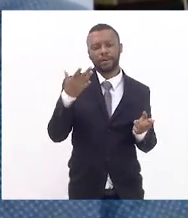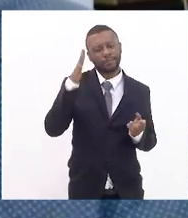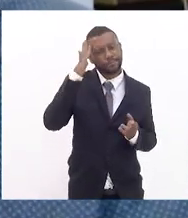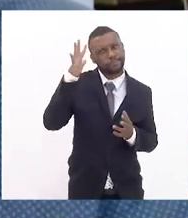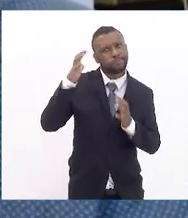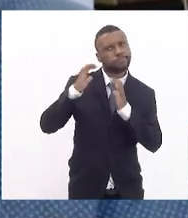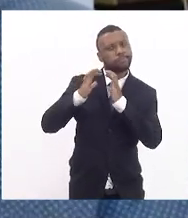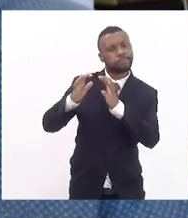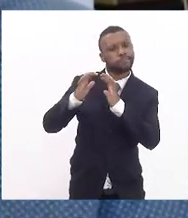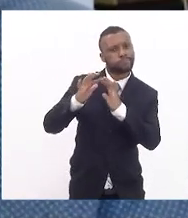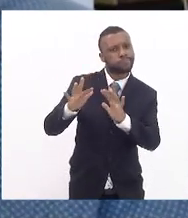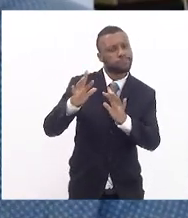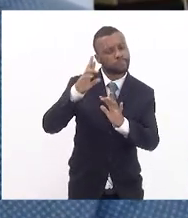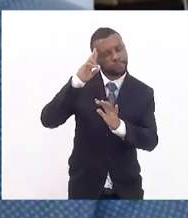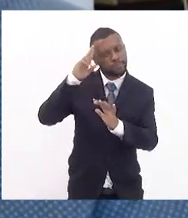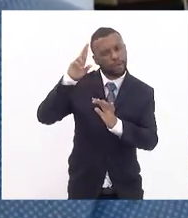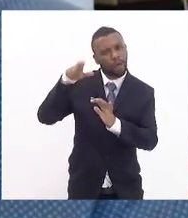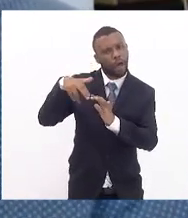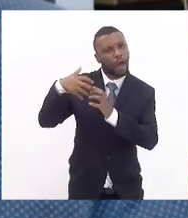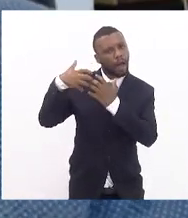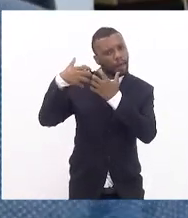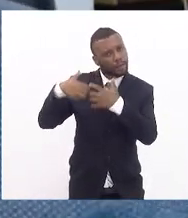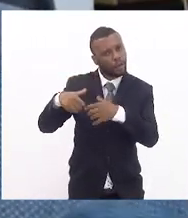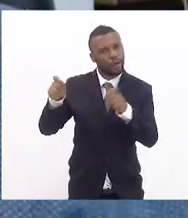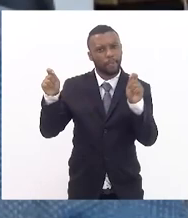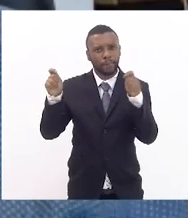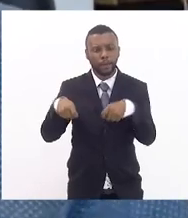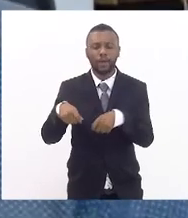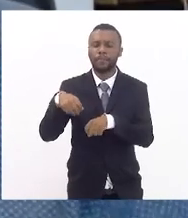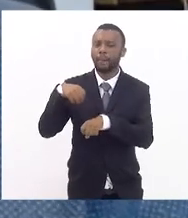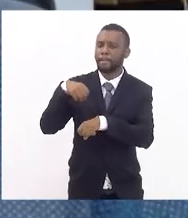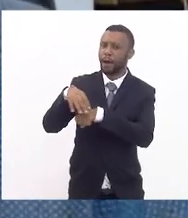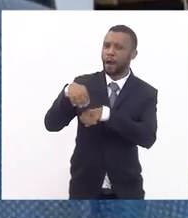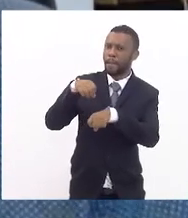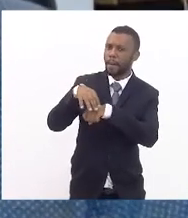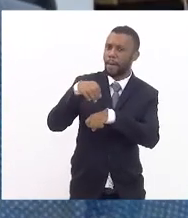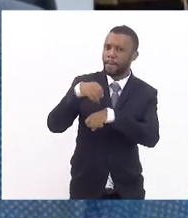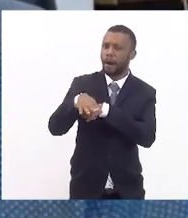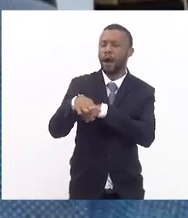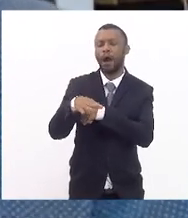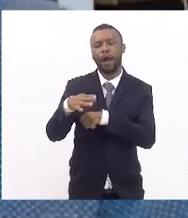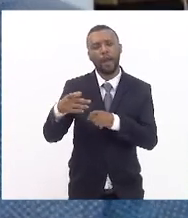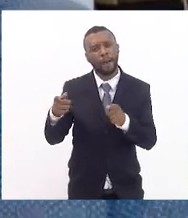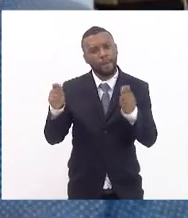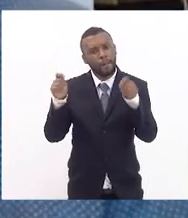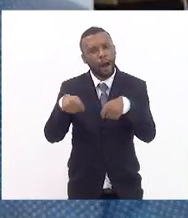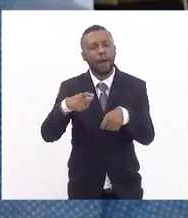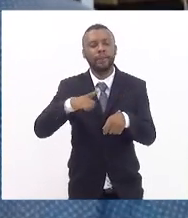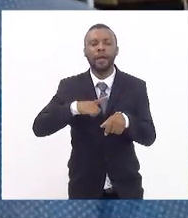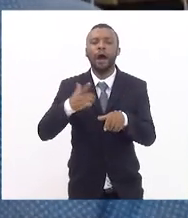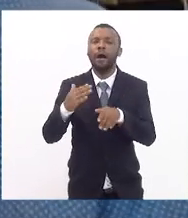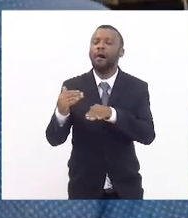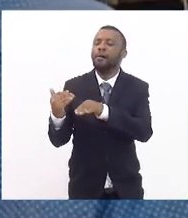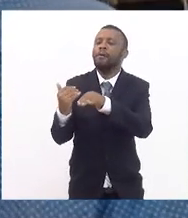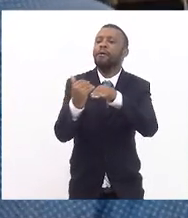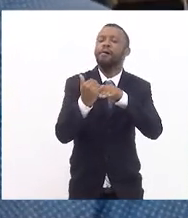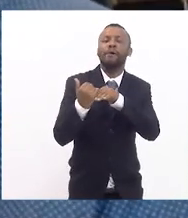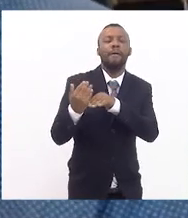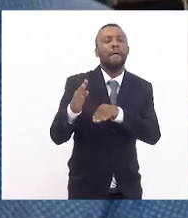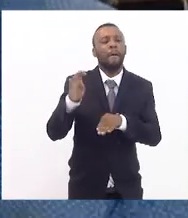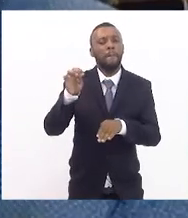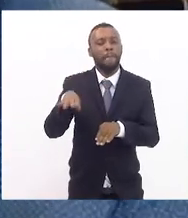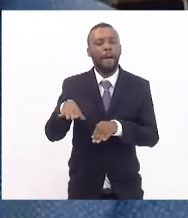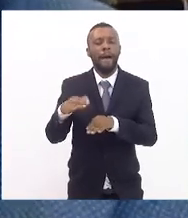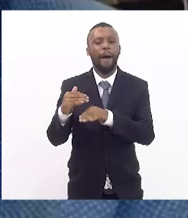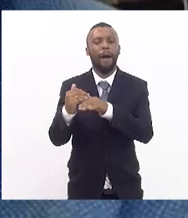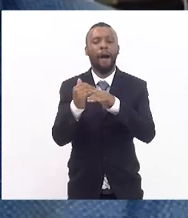sua razão, a sua capacidade para transmitir isso e fazer com que haja o bem comum. Então, eu hoje